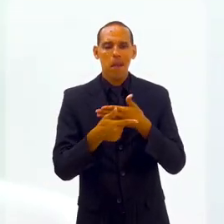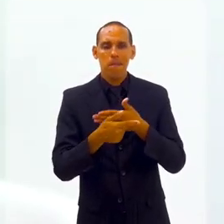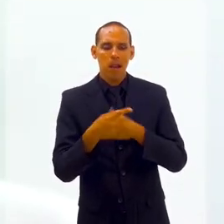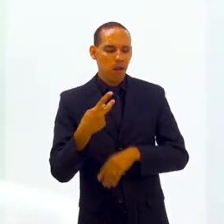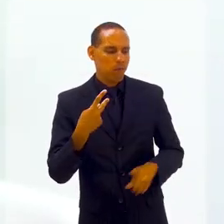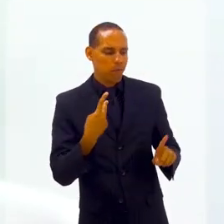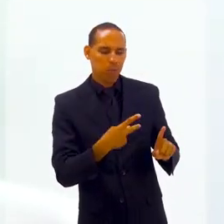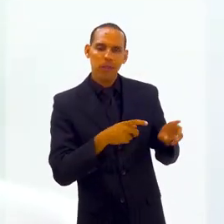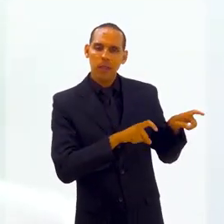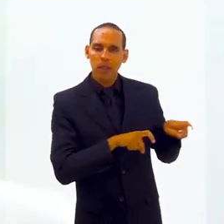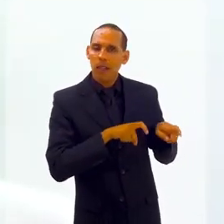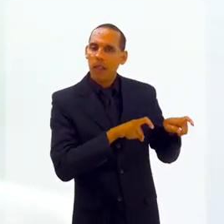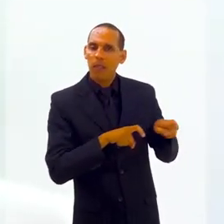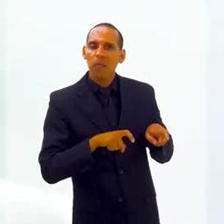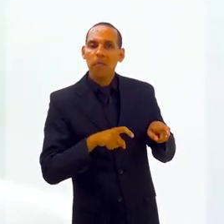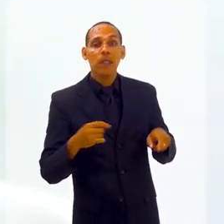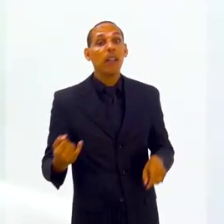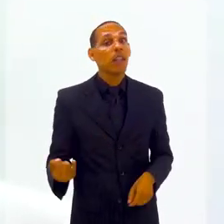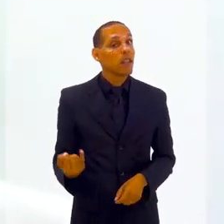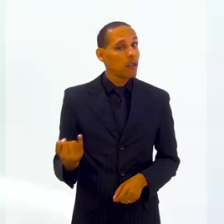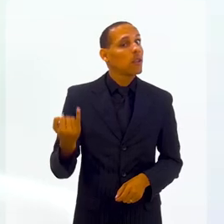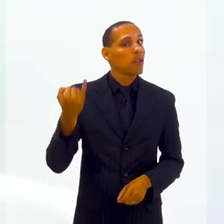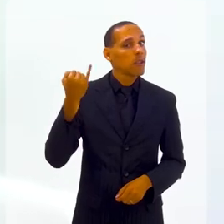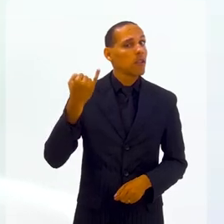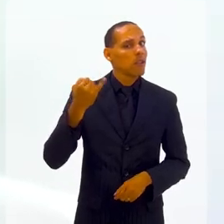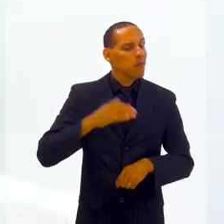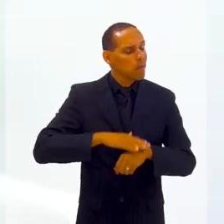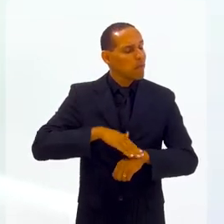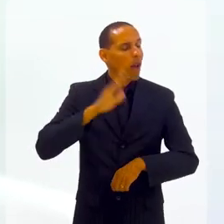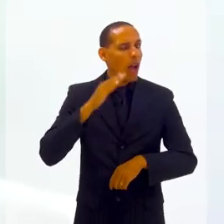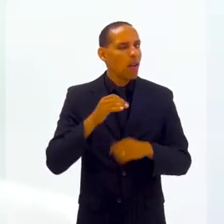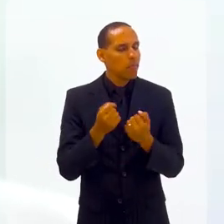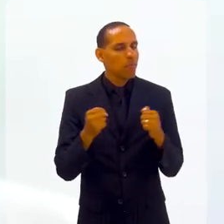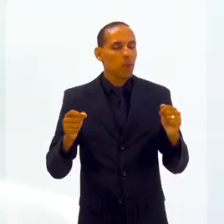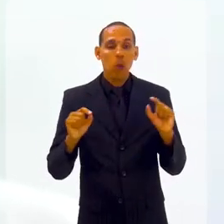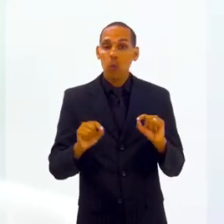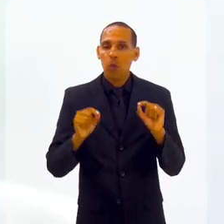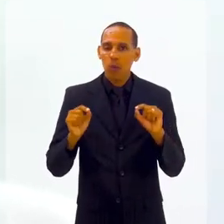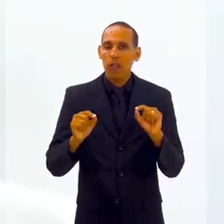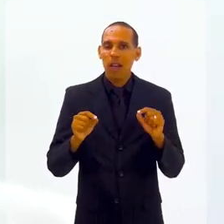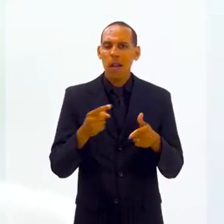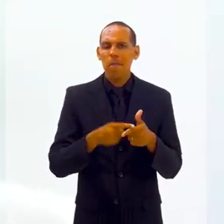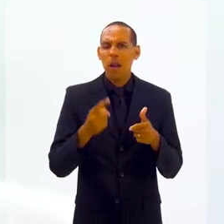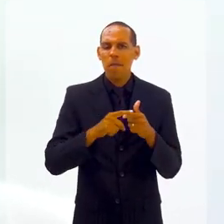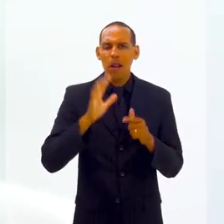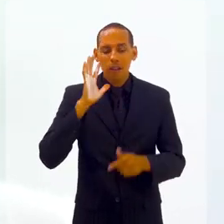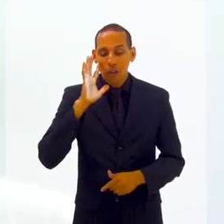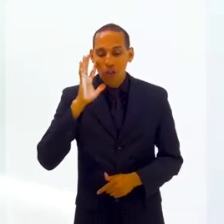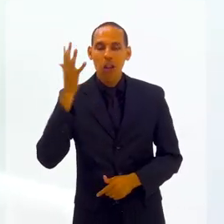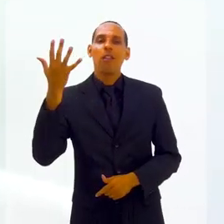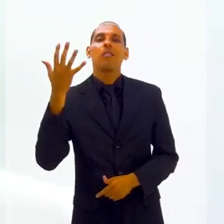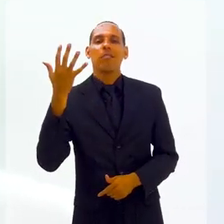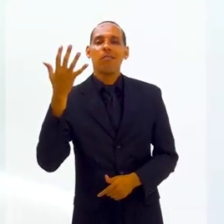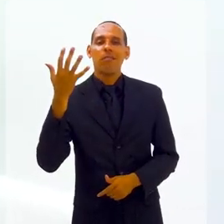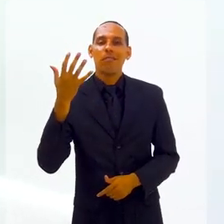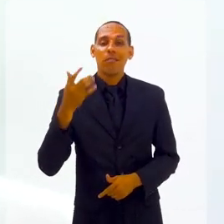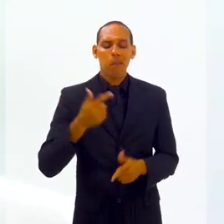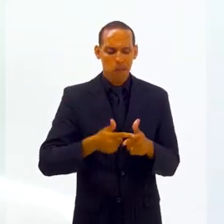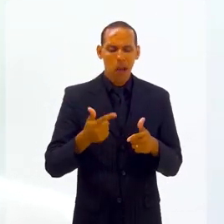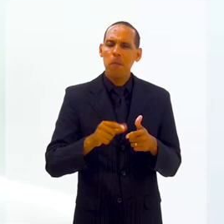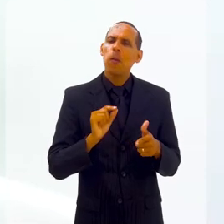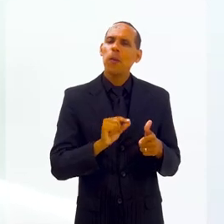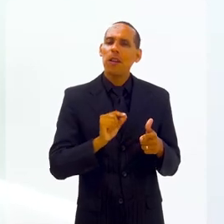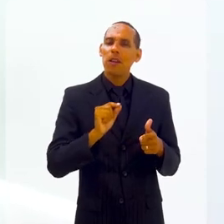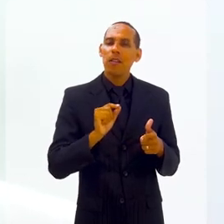também vai exercer um papel preponderante e que tá cada vez mais crescendo na solução de numerosos problemas